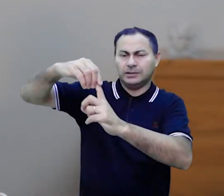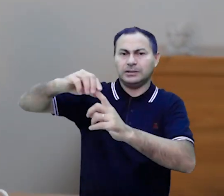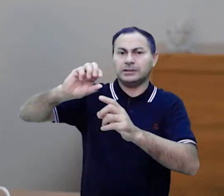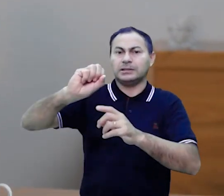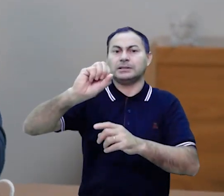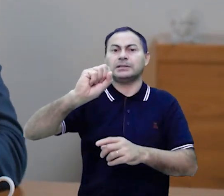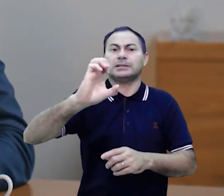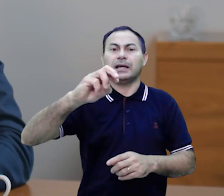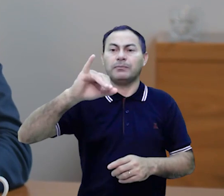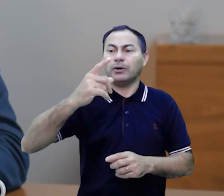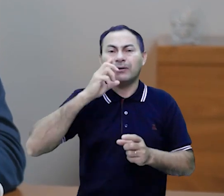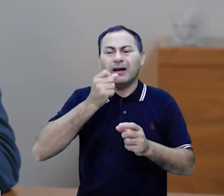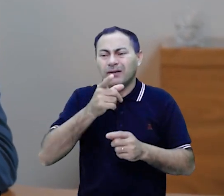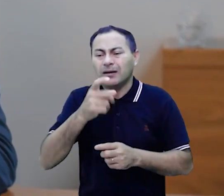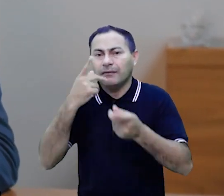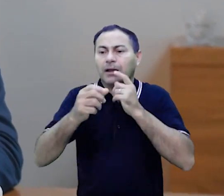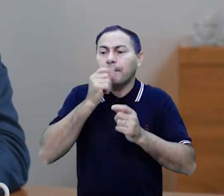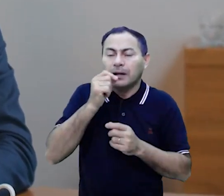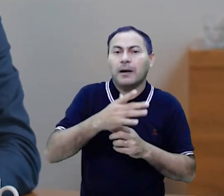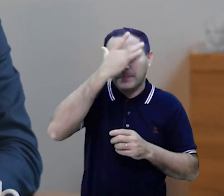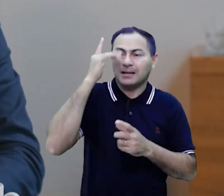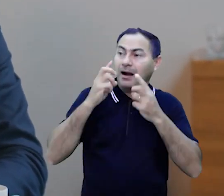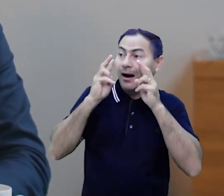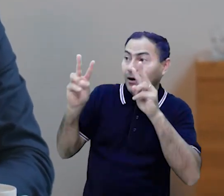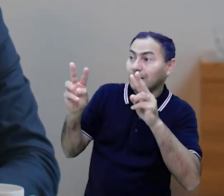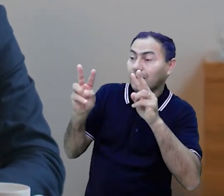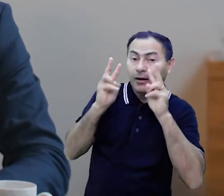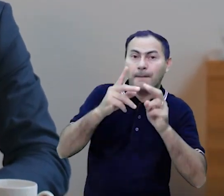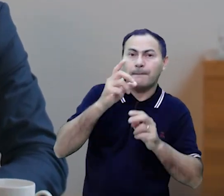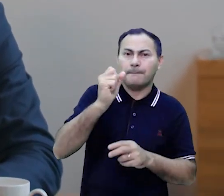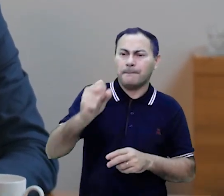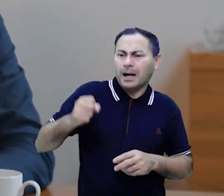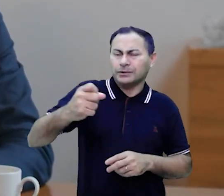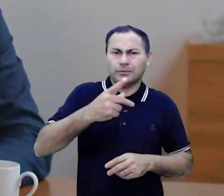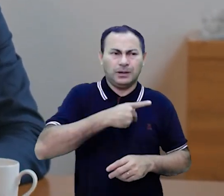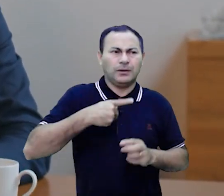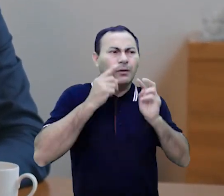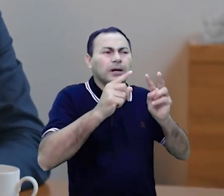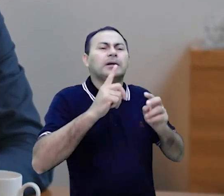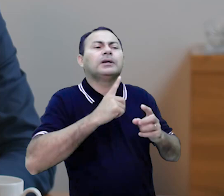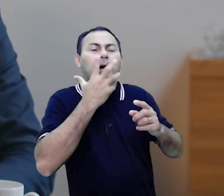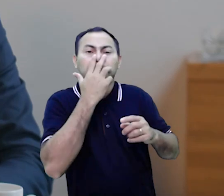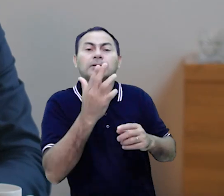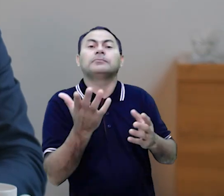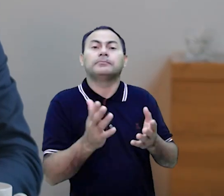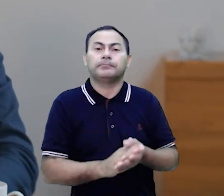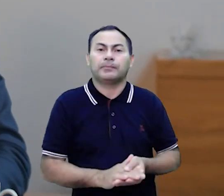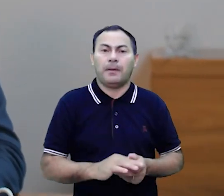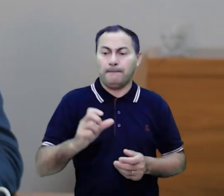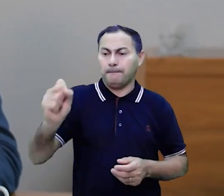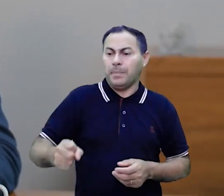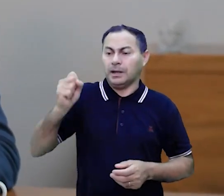várias piadas. Toda vez que ele contava uma de suas piadas, as pessoas olhavam para o pastor se perguntando o que ele tinha